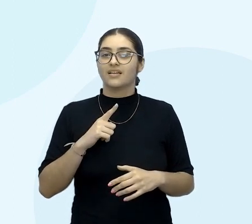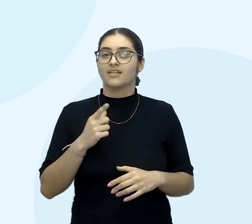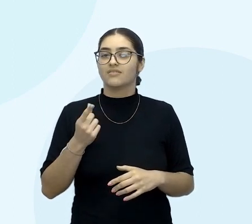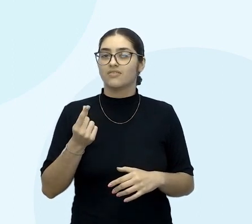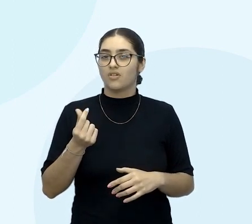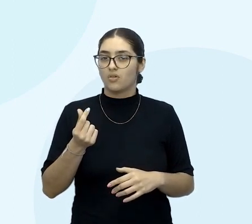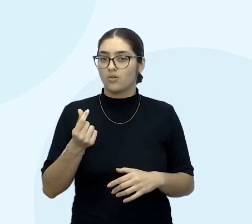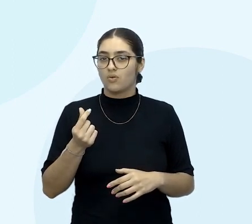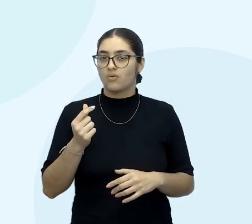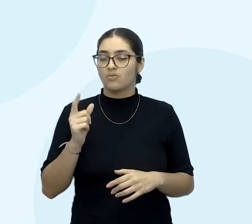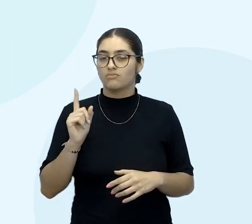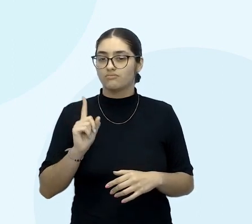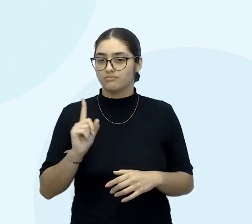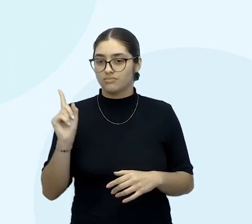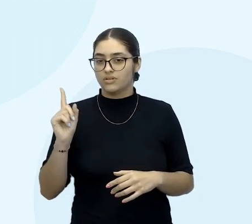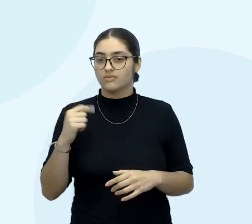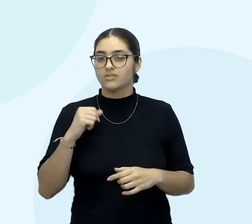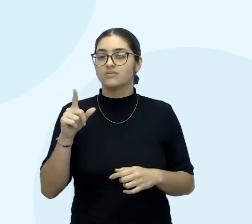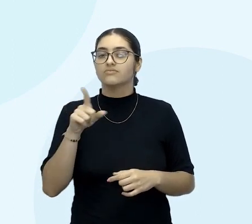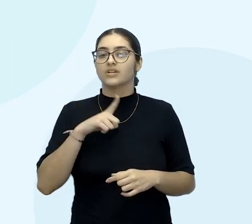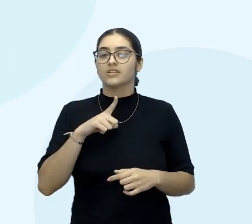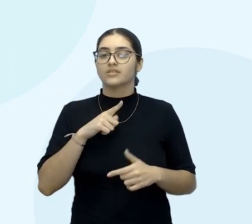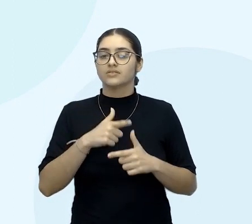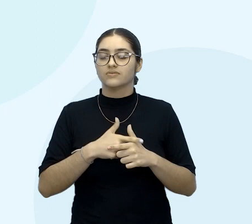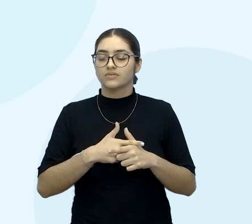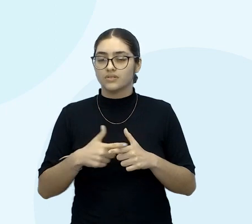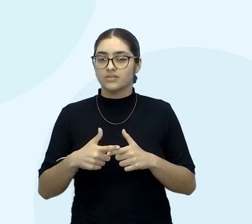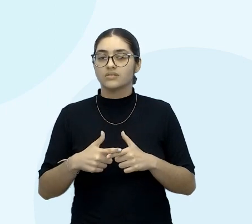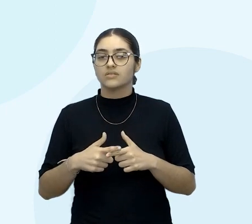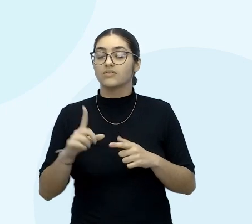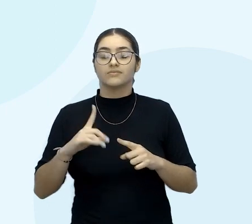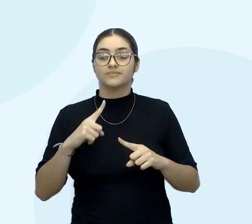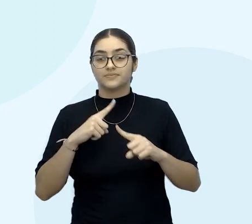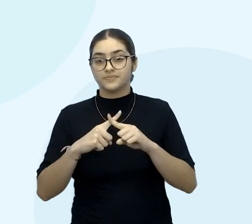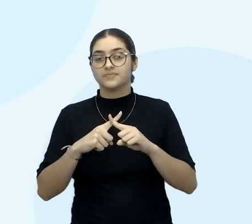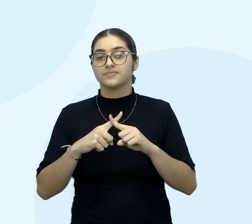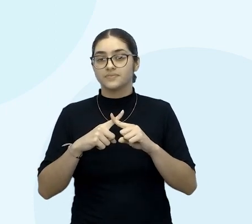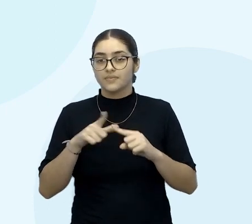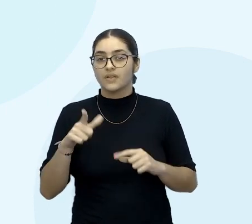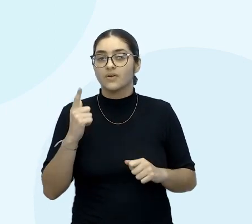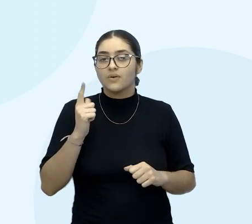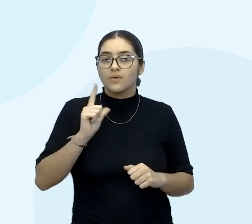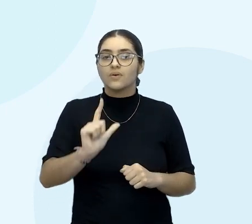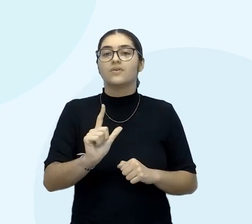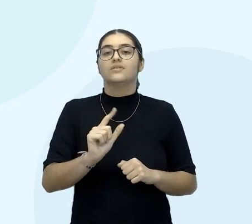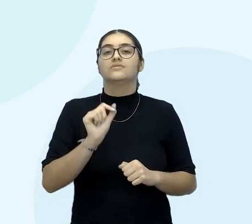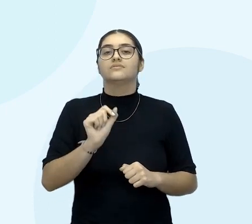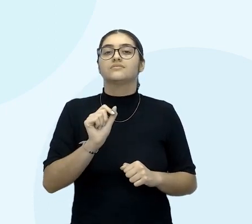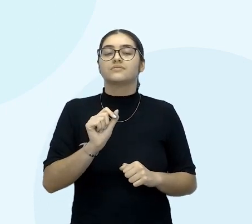potência, multiplica pelo tempo de uso, e aí você pode ter o